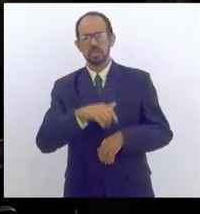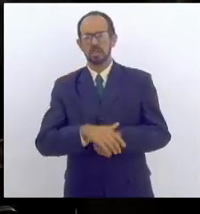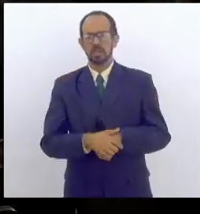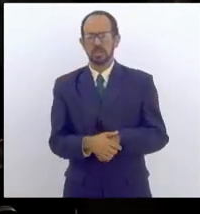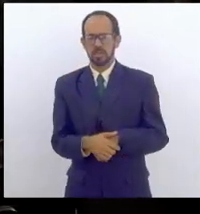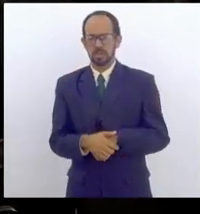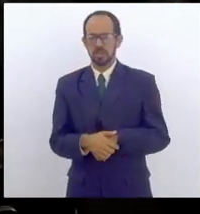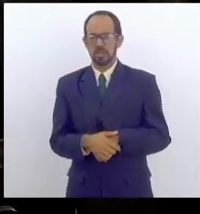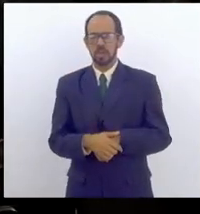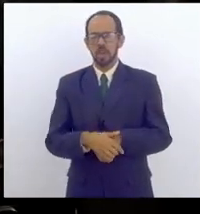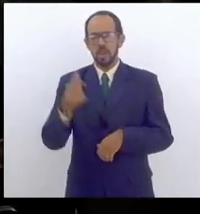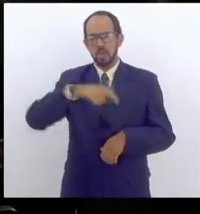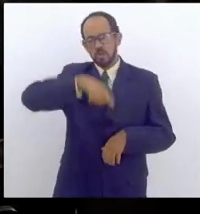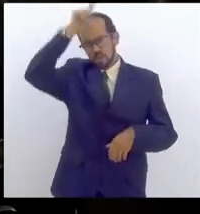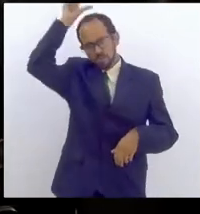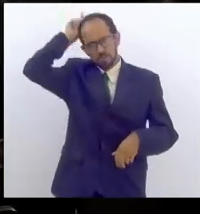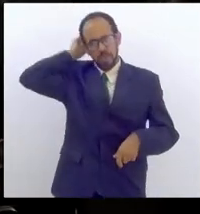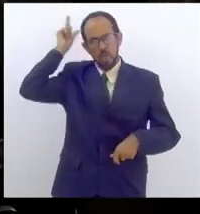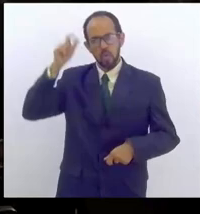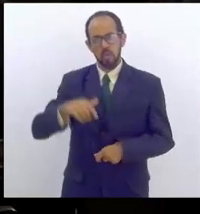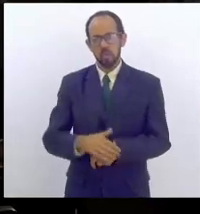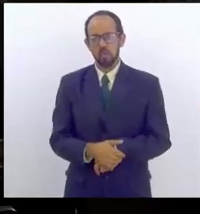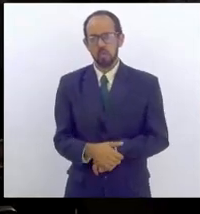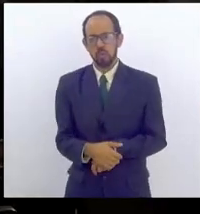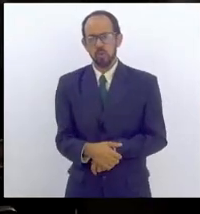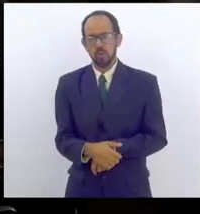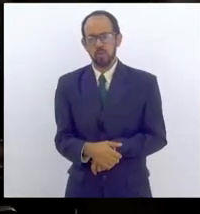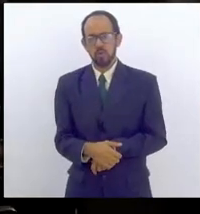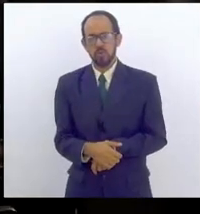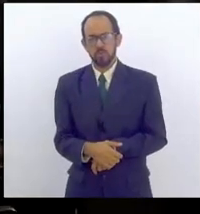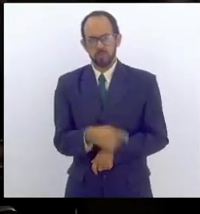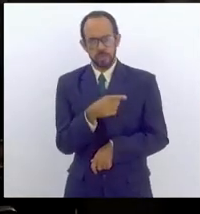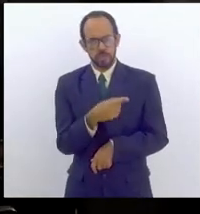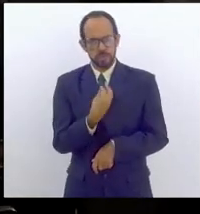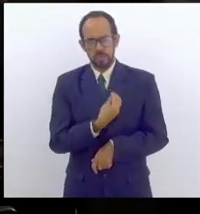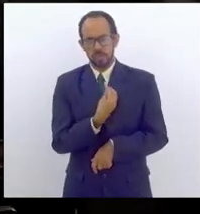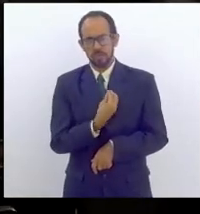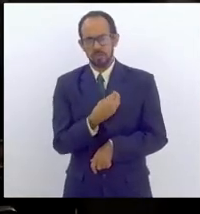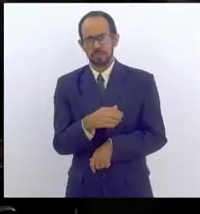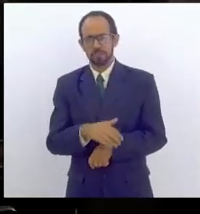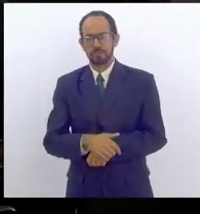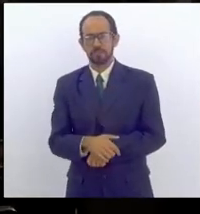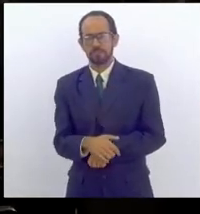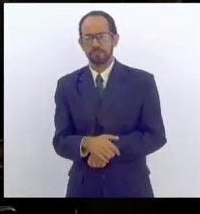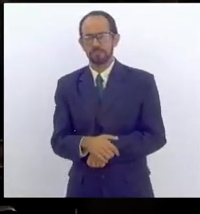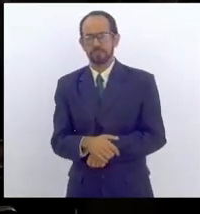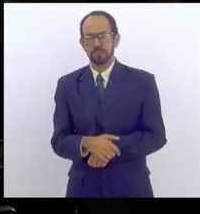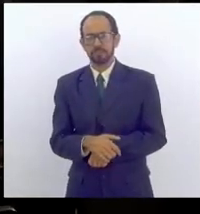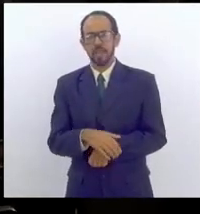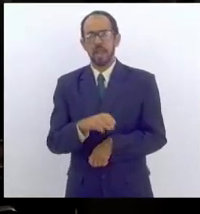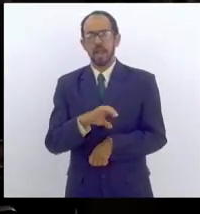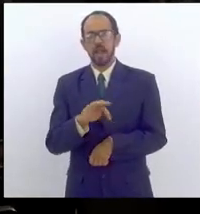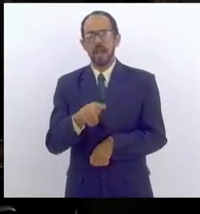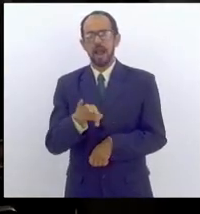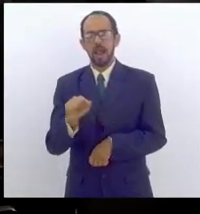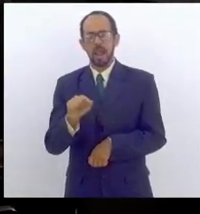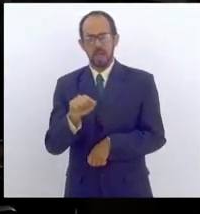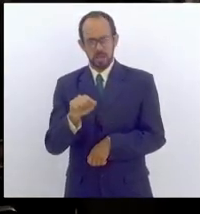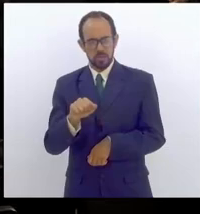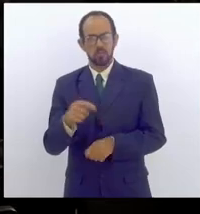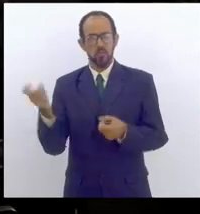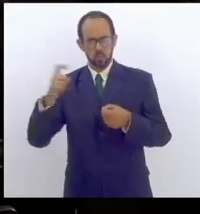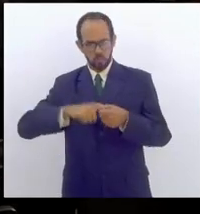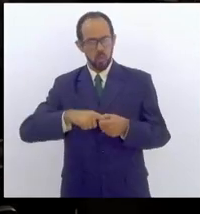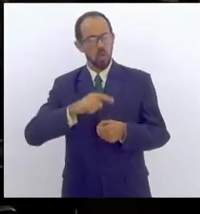Já liguei. Luiz Paulo. Está lá. Luiz Paulo está ali. A Carla chegou. Ok.